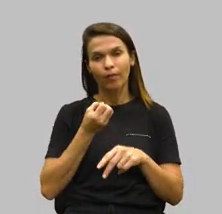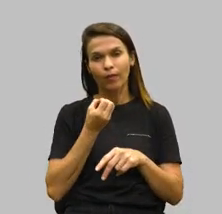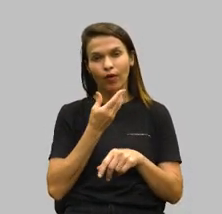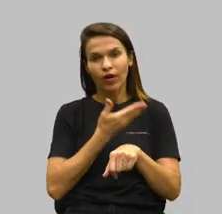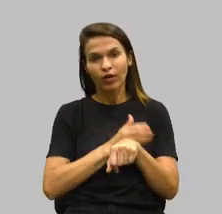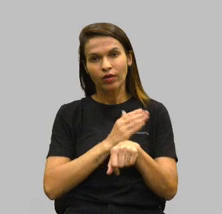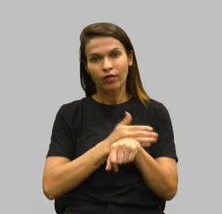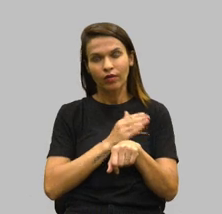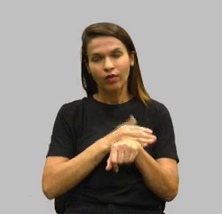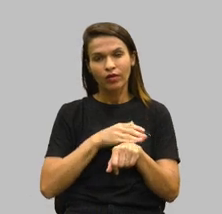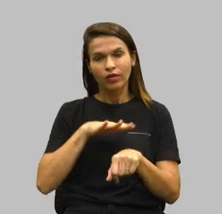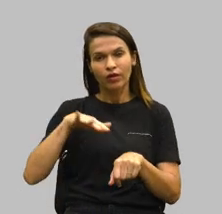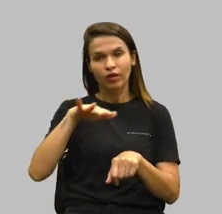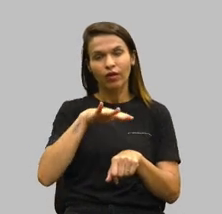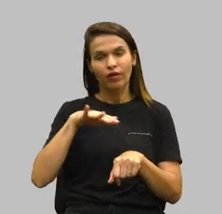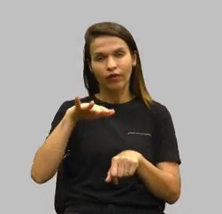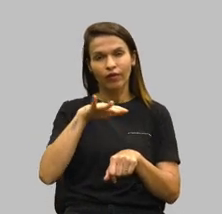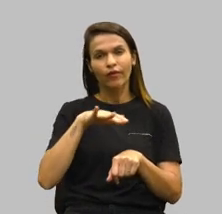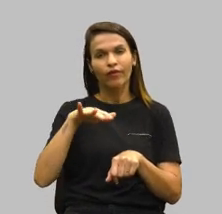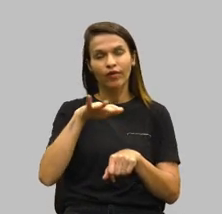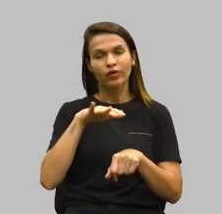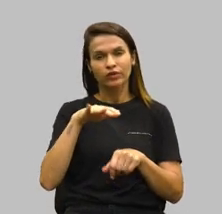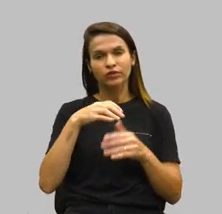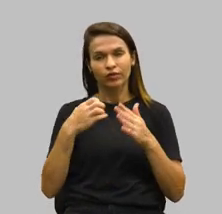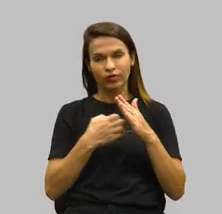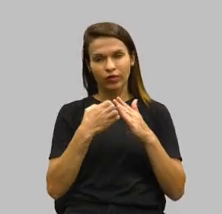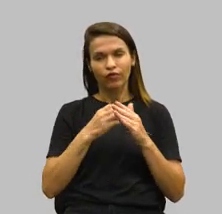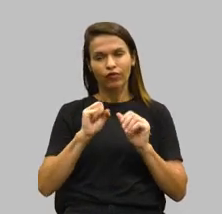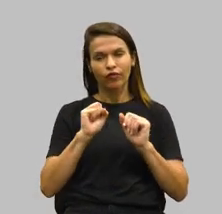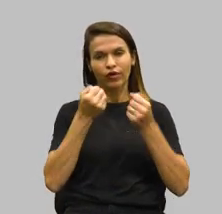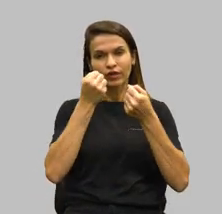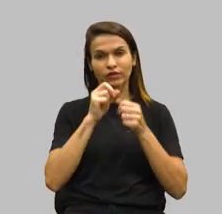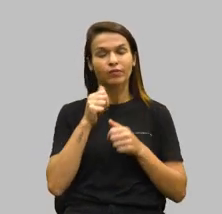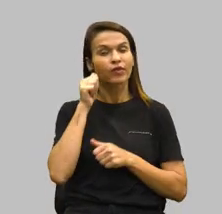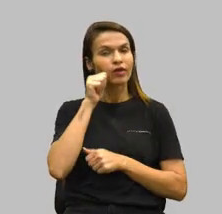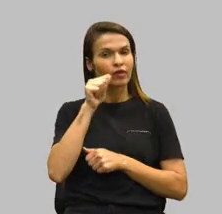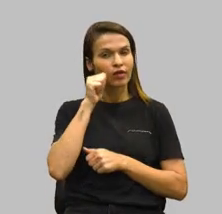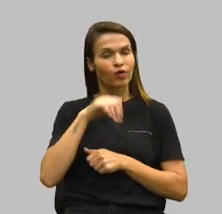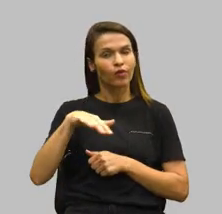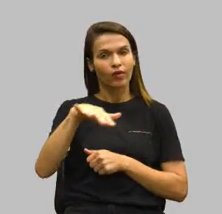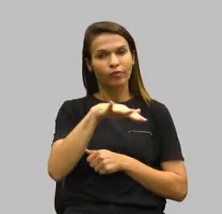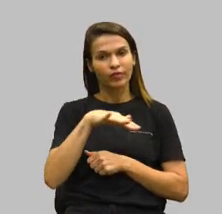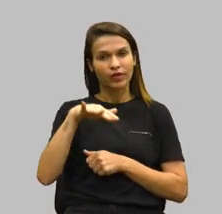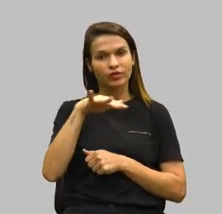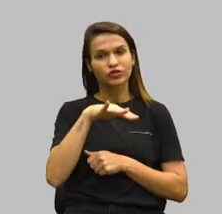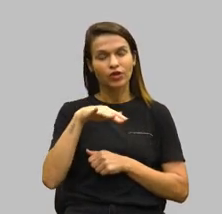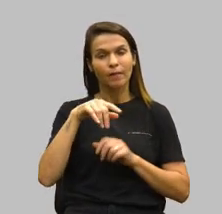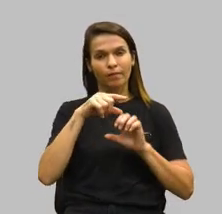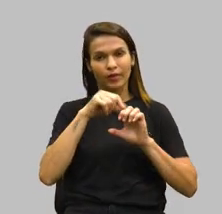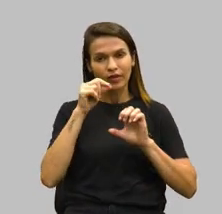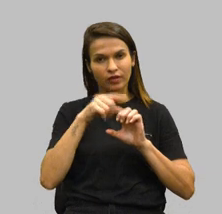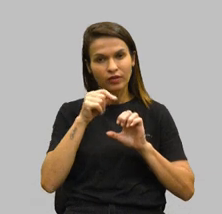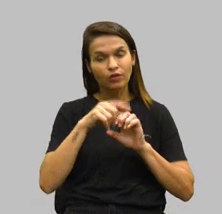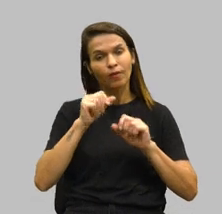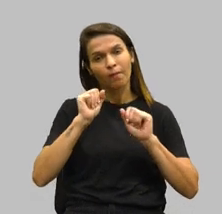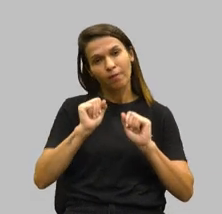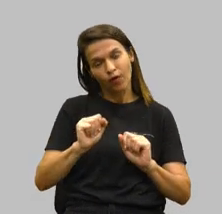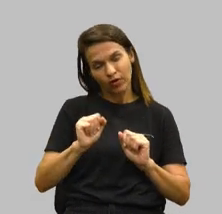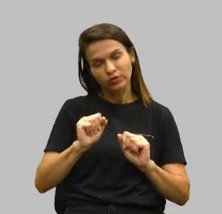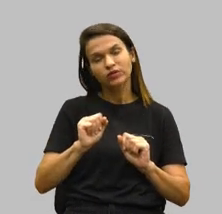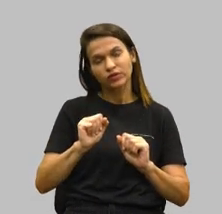ambientes corporativos e de como fortalecimento feminino no ambiente empreendedor Pode sim